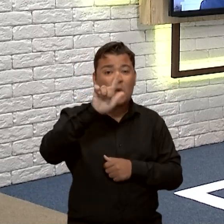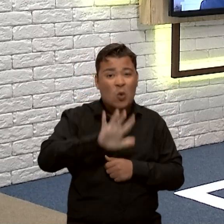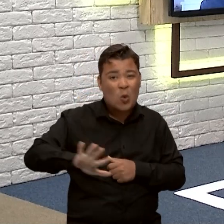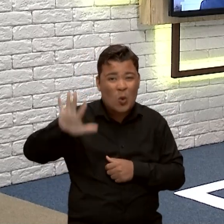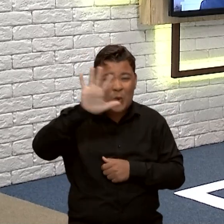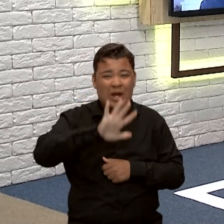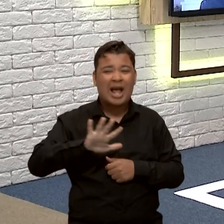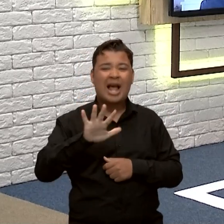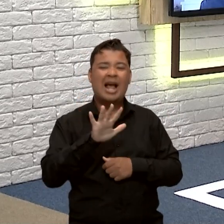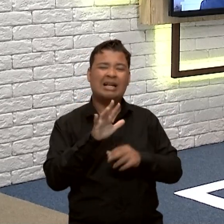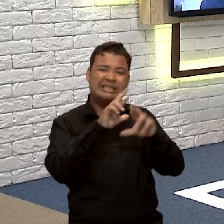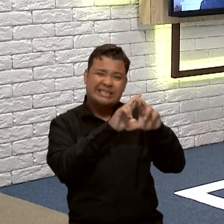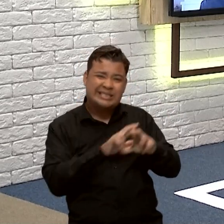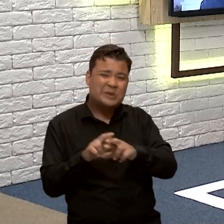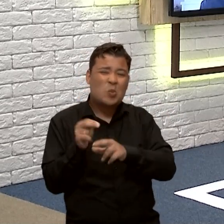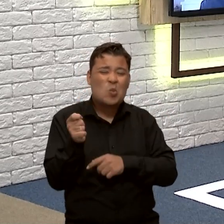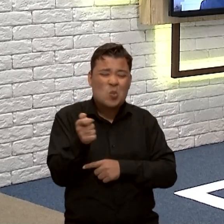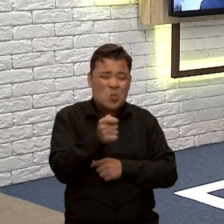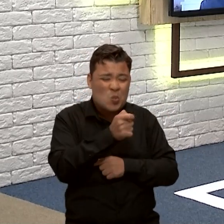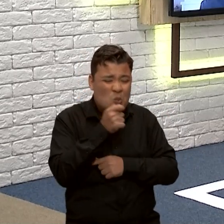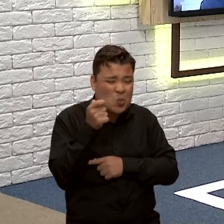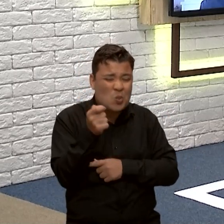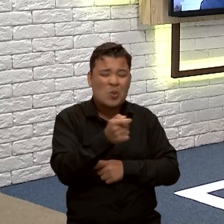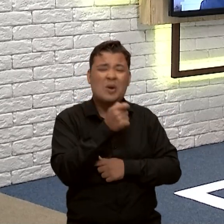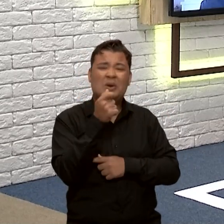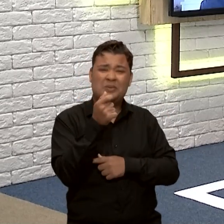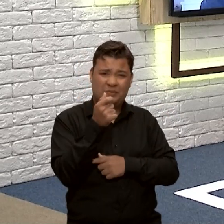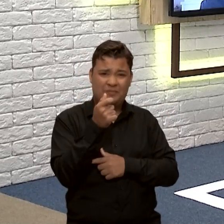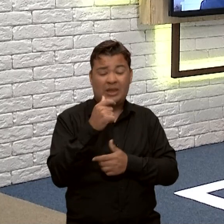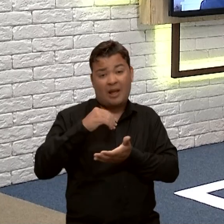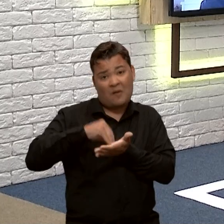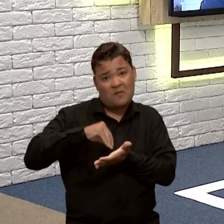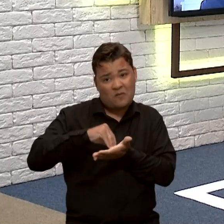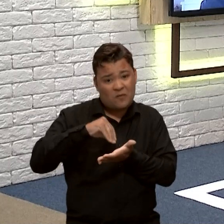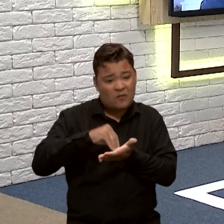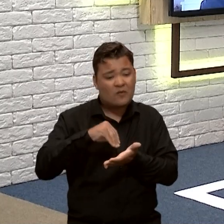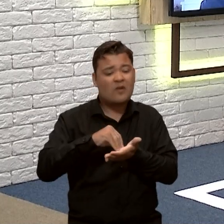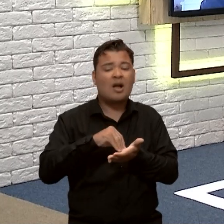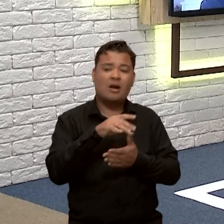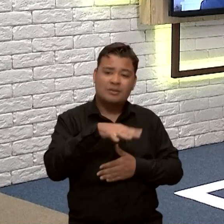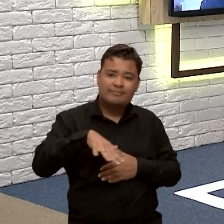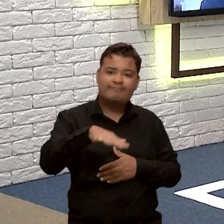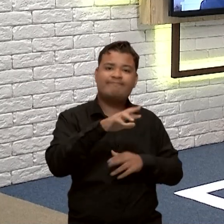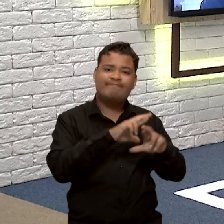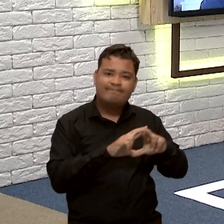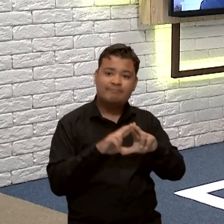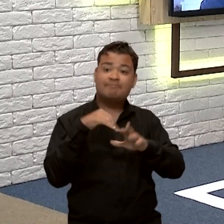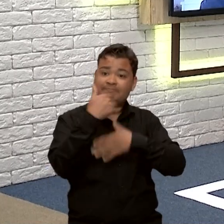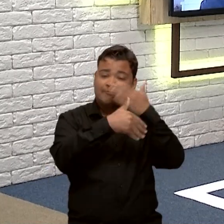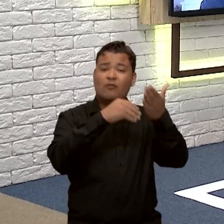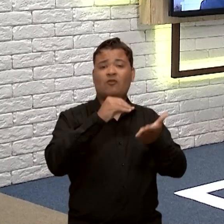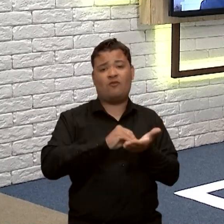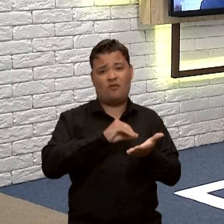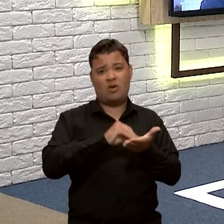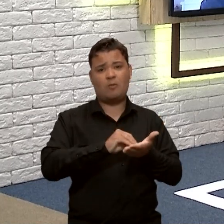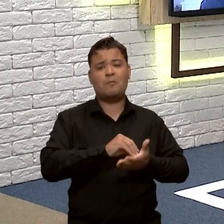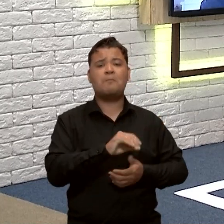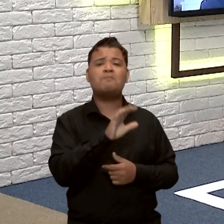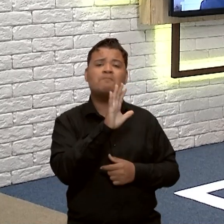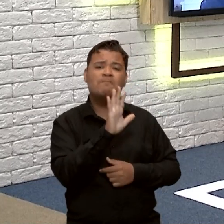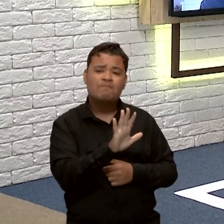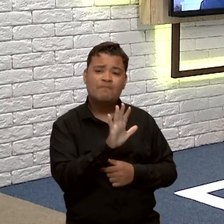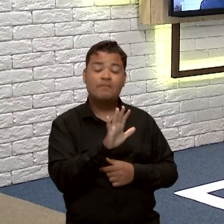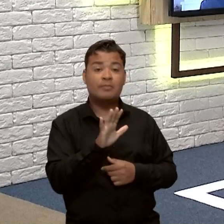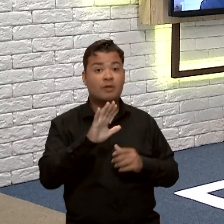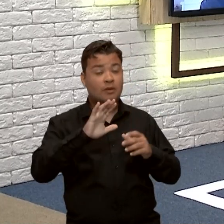recicla, né? Que tem uma política ainda não efetivada em relação à reciclagem. Mas falando especificamente da